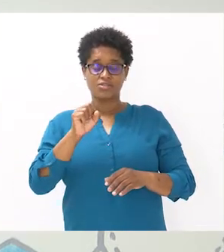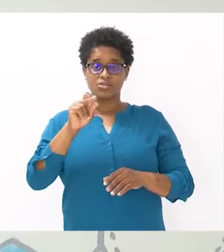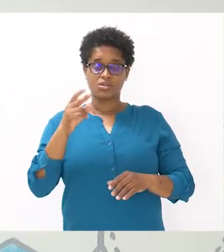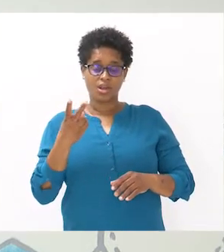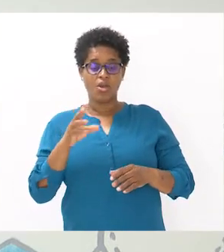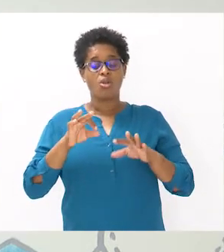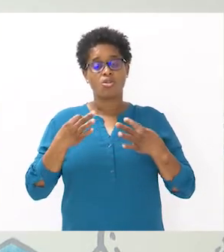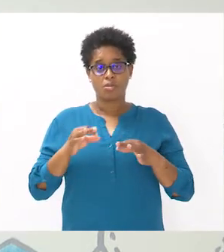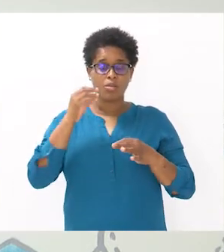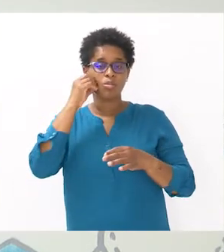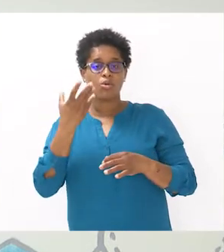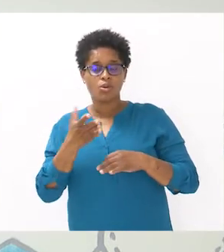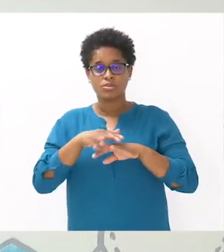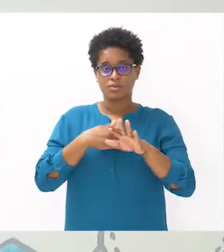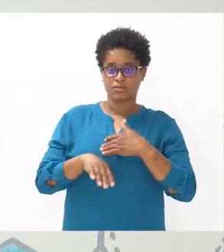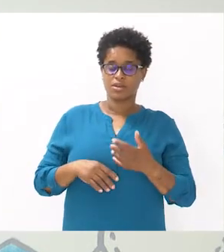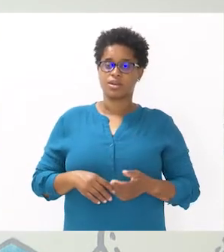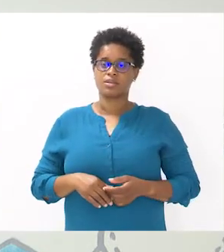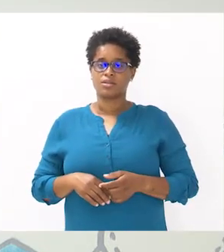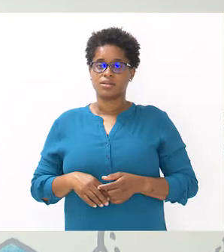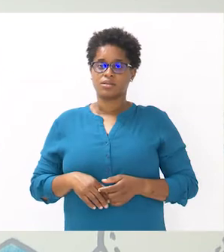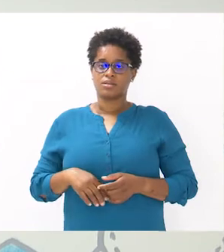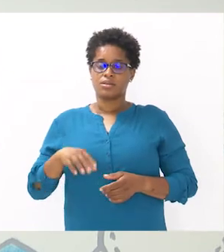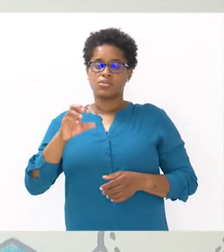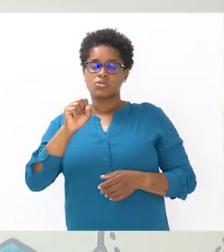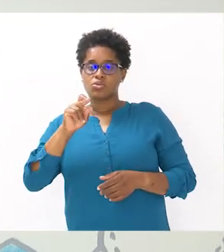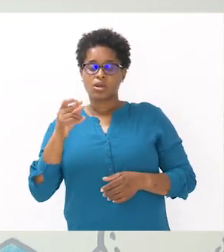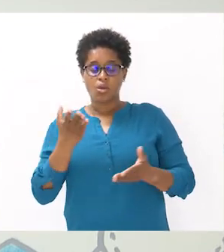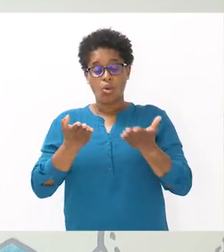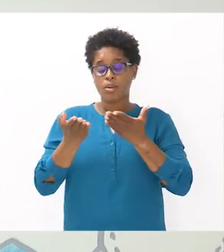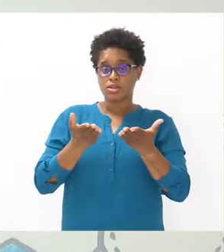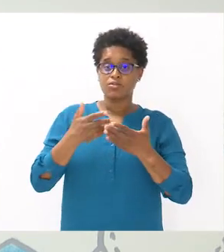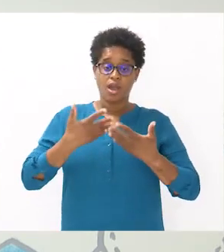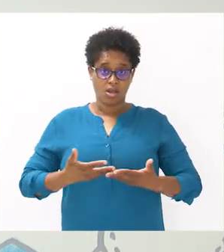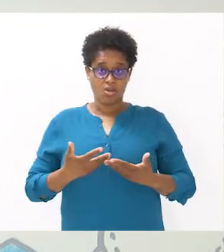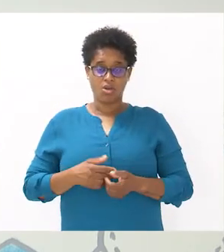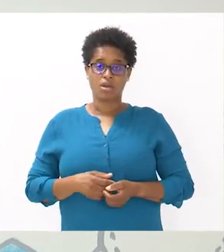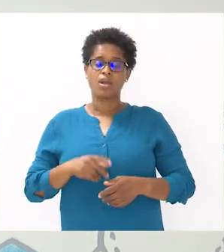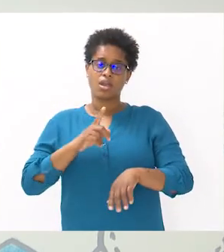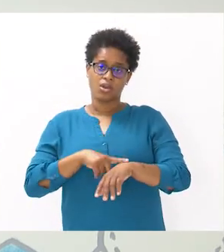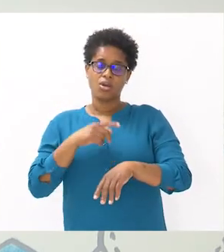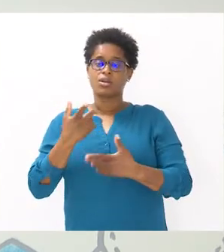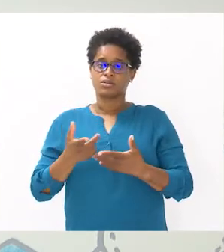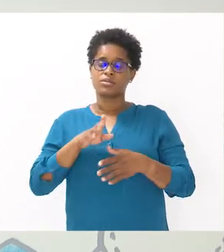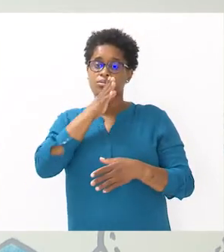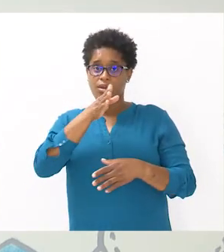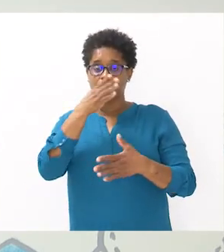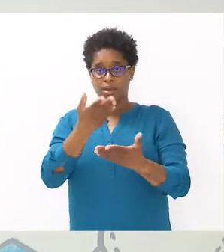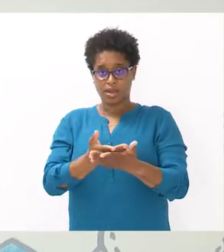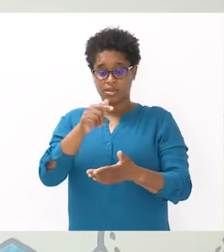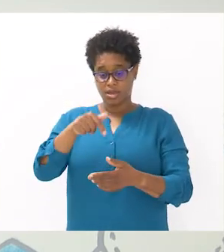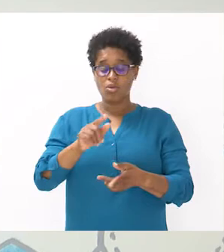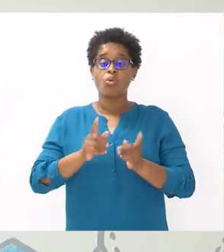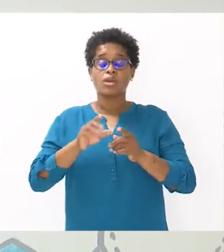que se empregam os adjetivos no grau normal, no grau comparativo. Agora é hora de porem em prática